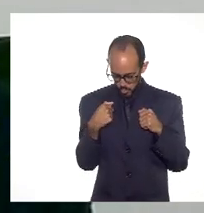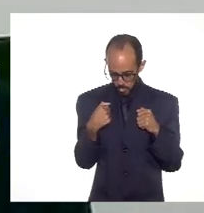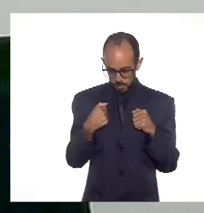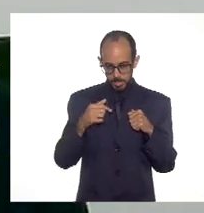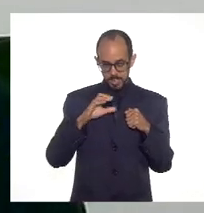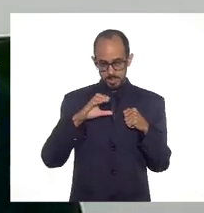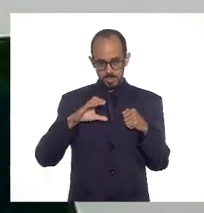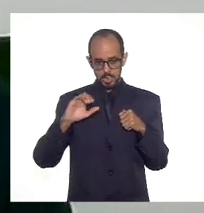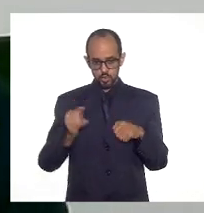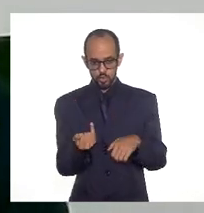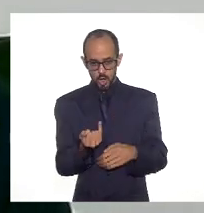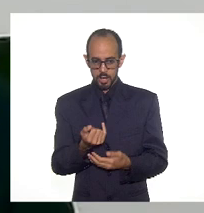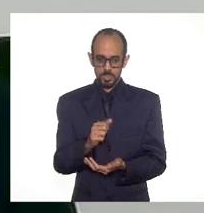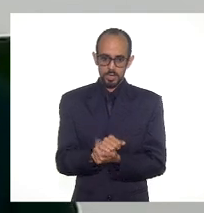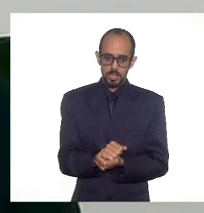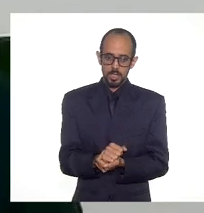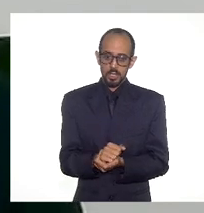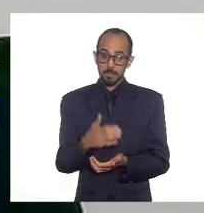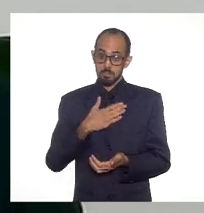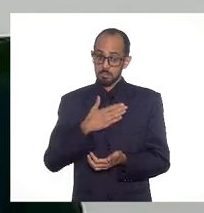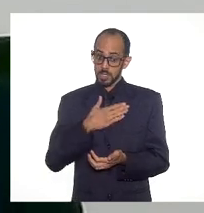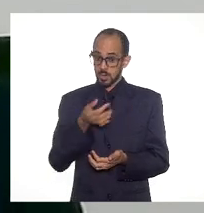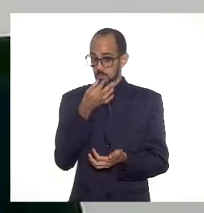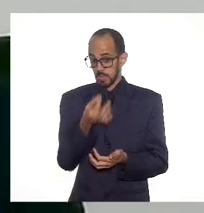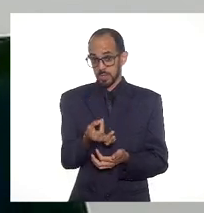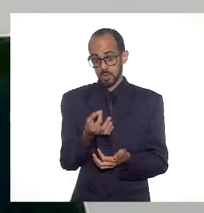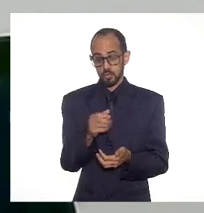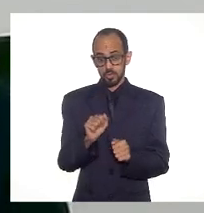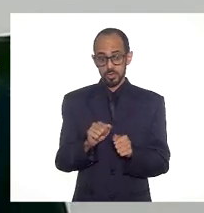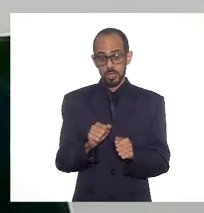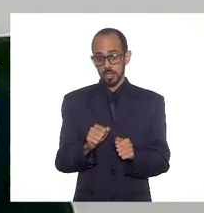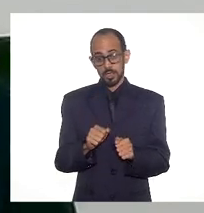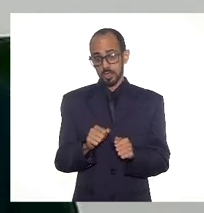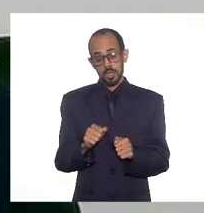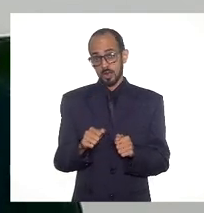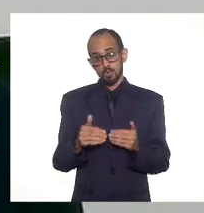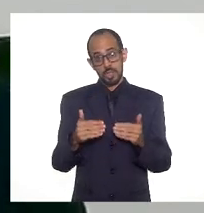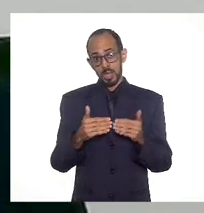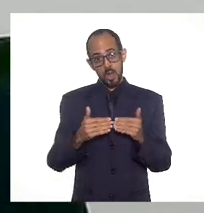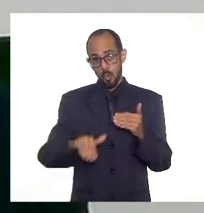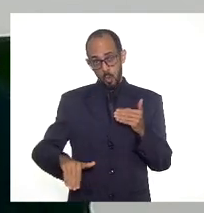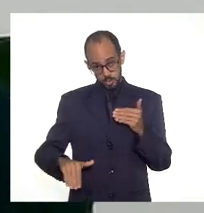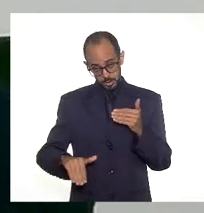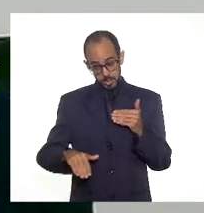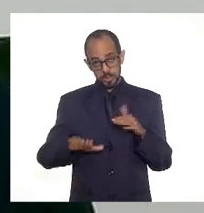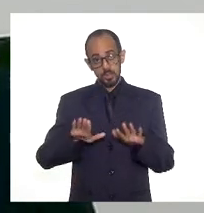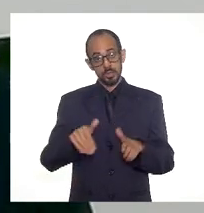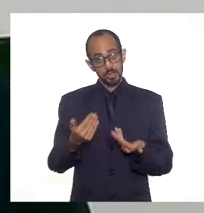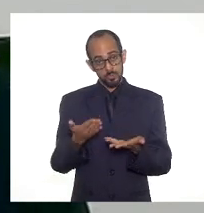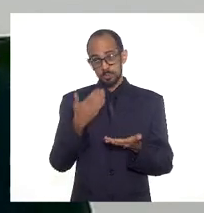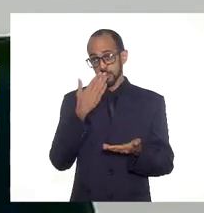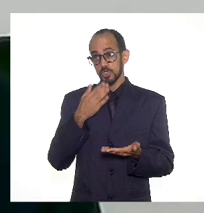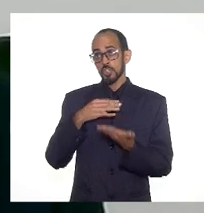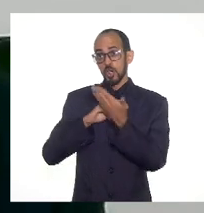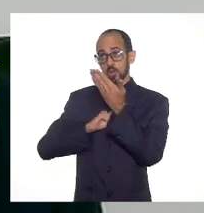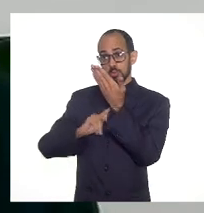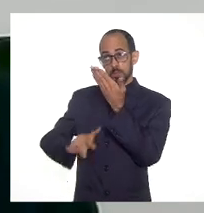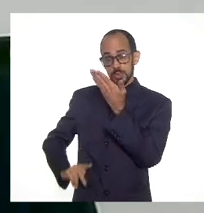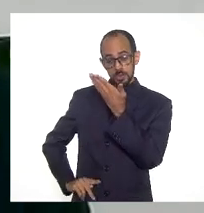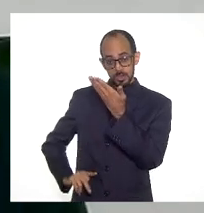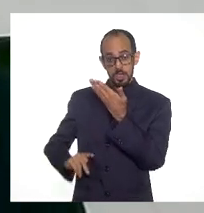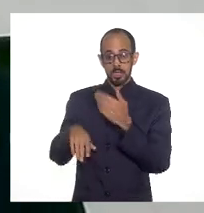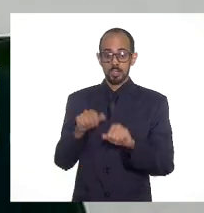Constituição e Justiça, o parecer não seria favorável. Queria pedir a Vossa Excelência, como presidente em